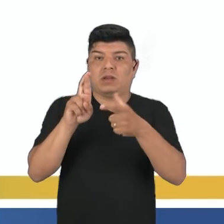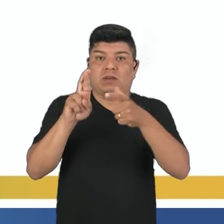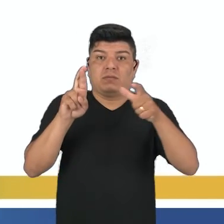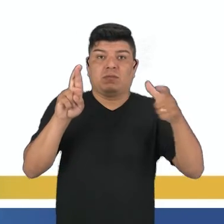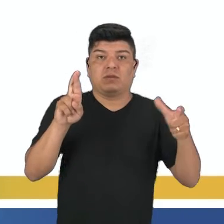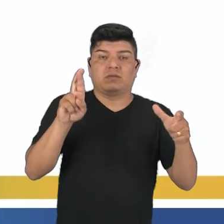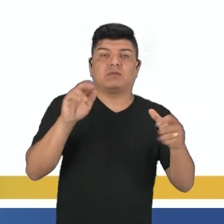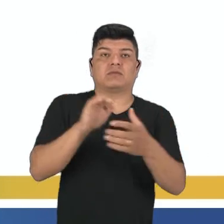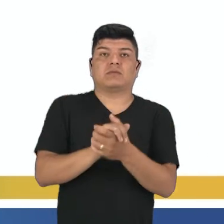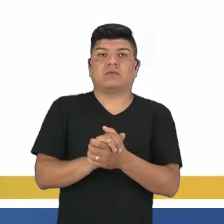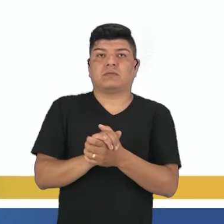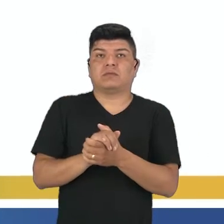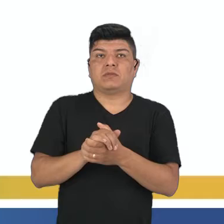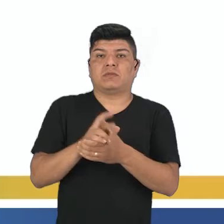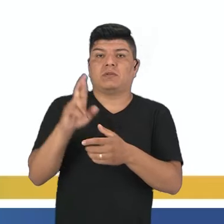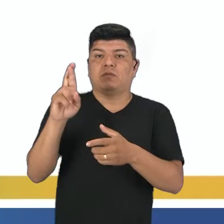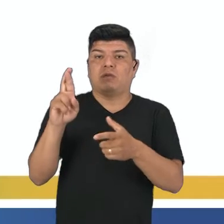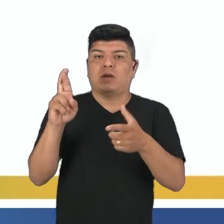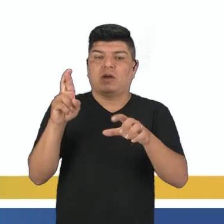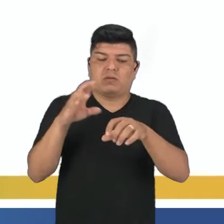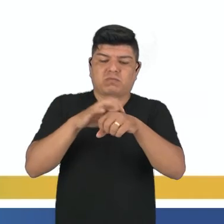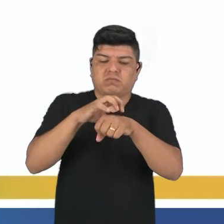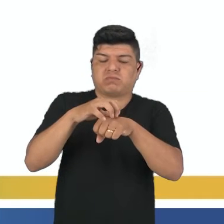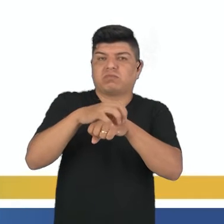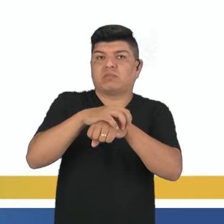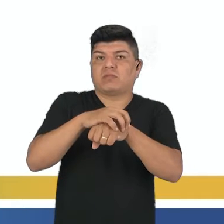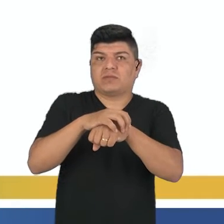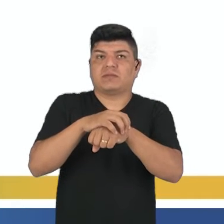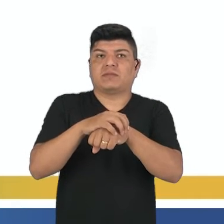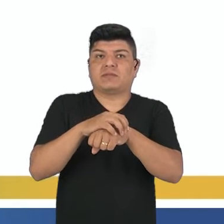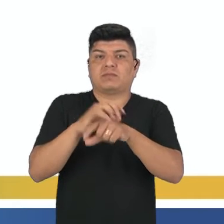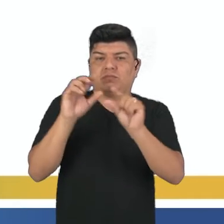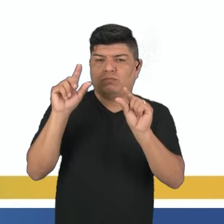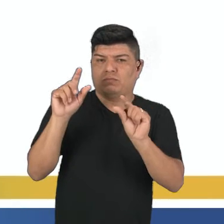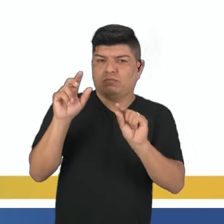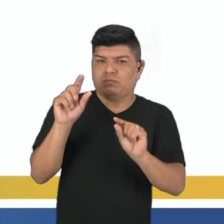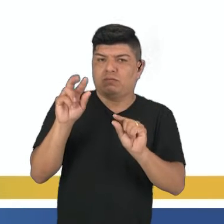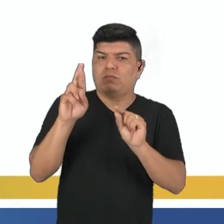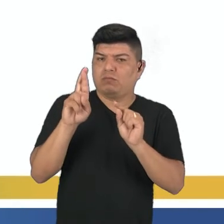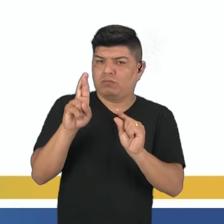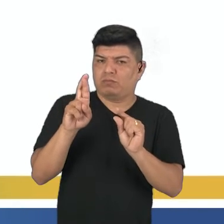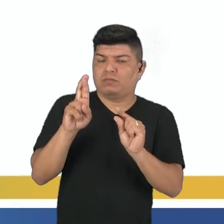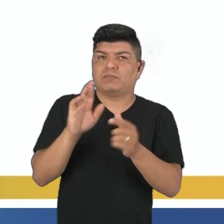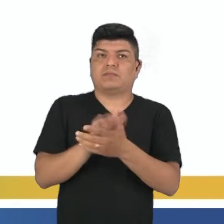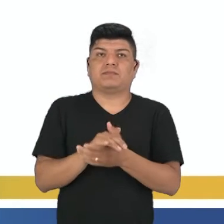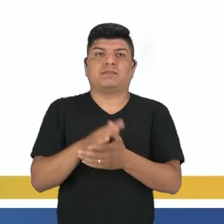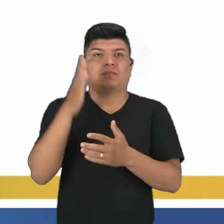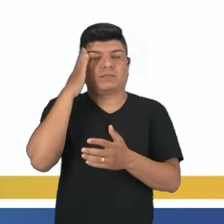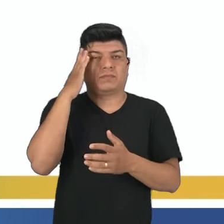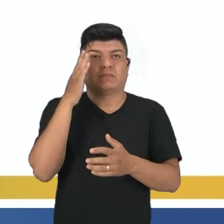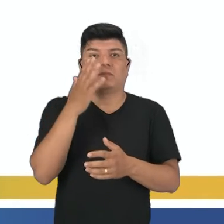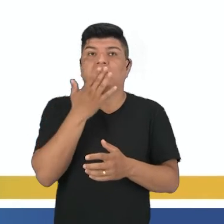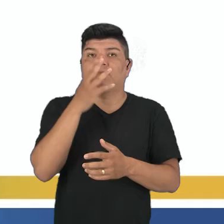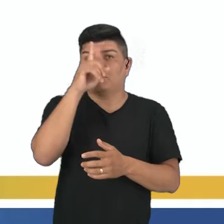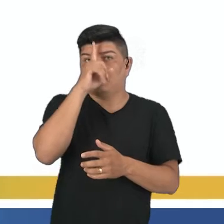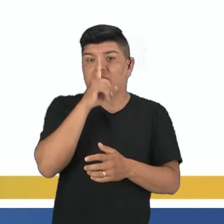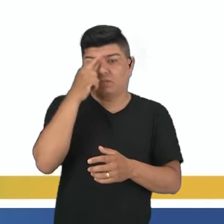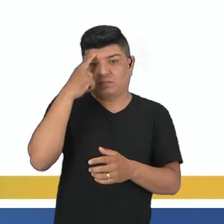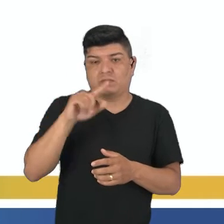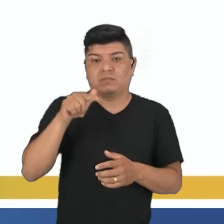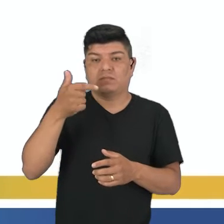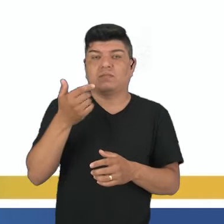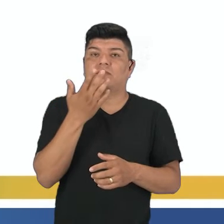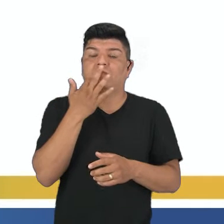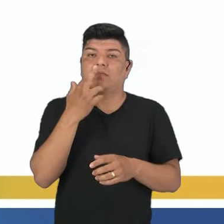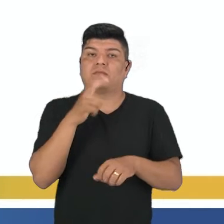maiúsculo e o formato rugoso por o R minúsculo. A cor amarela já se sabia que era dominante à cor verde e o